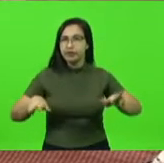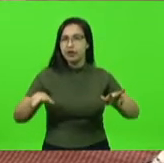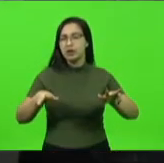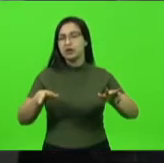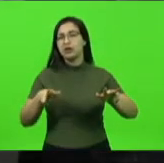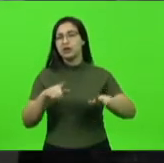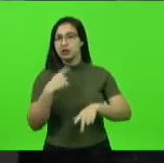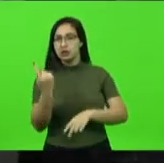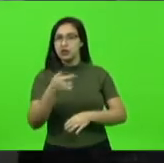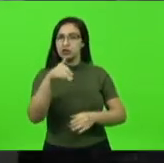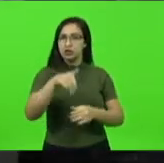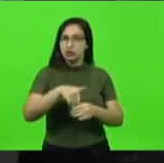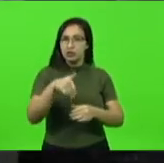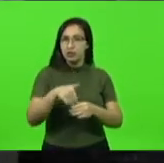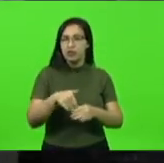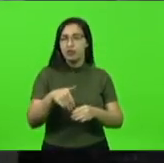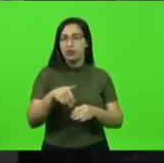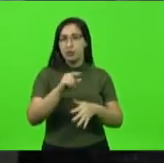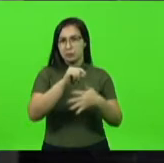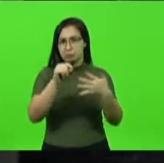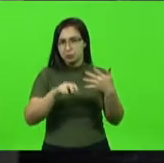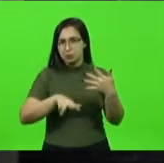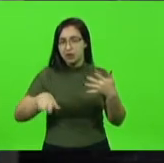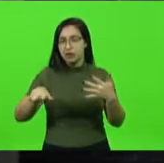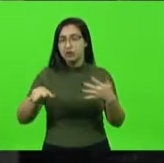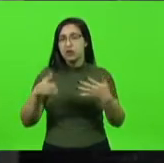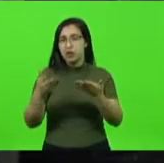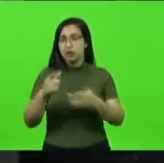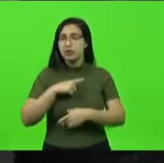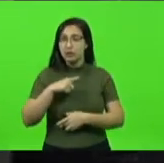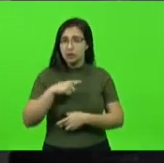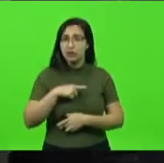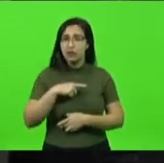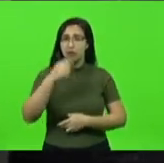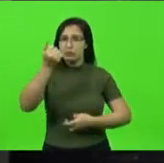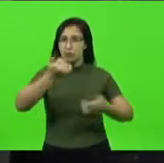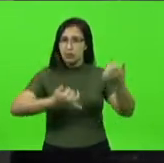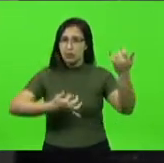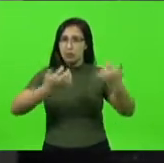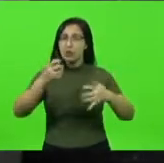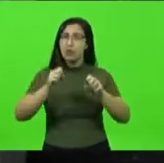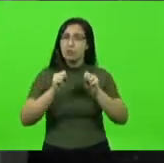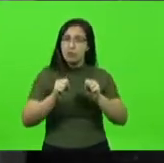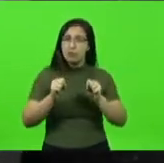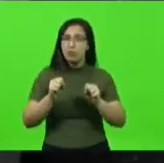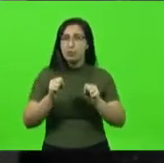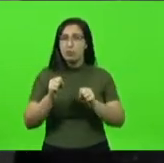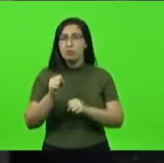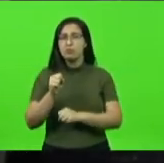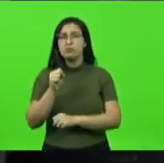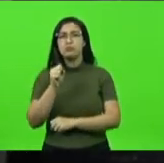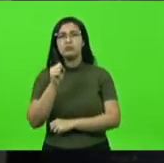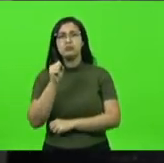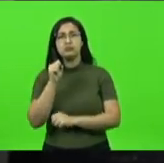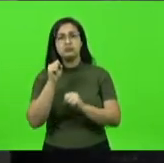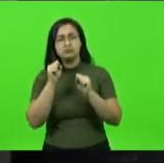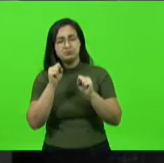nós votarmos. Eu acho que ele trouxe argumentos que vale a pena a gente